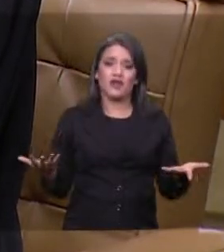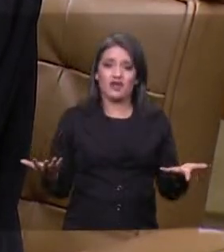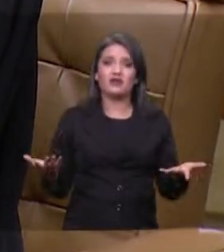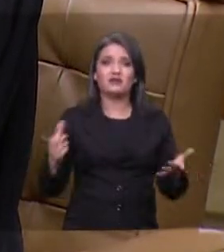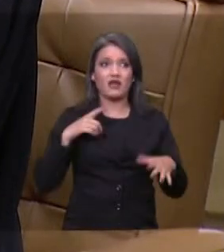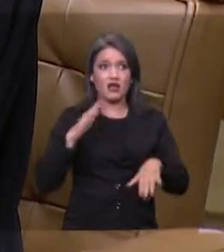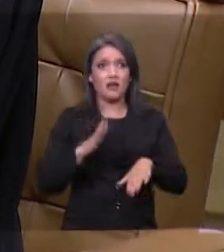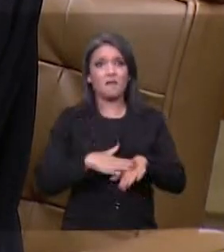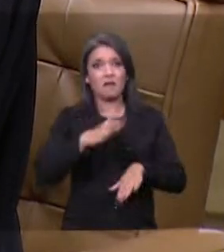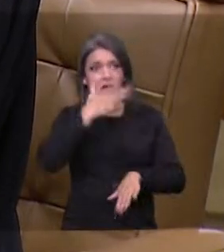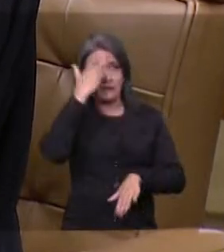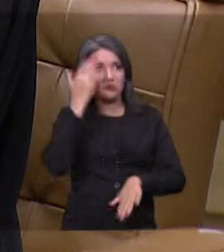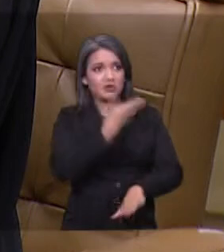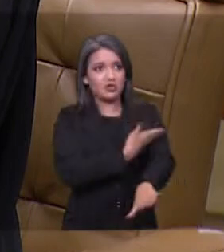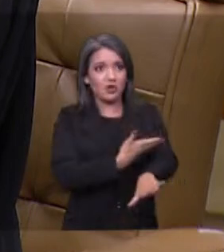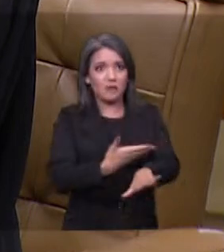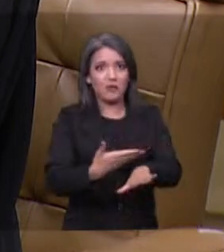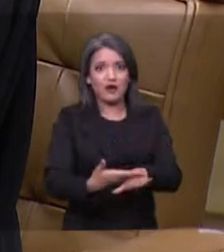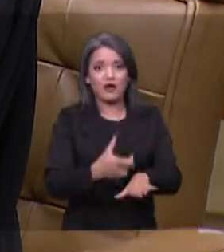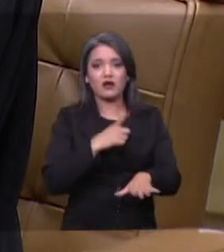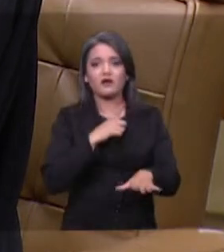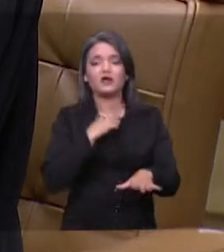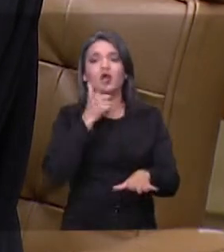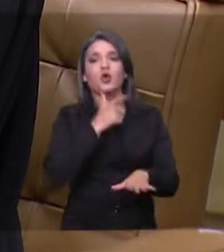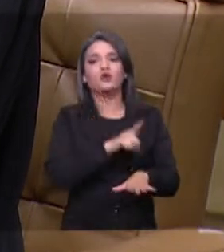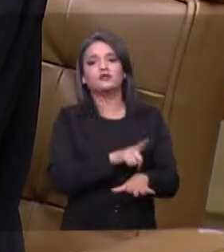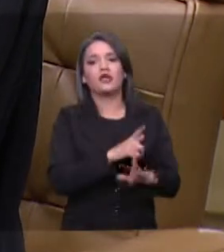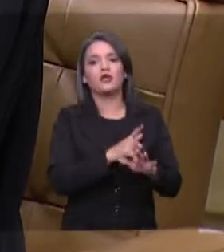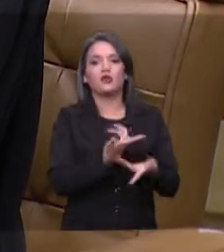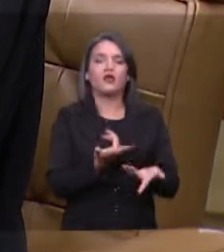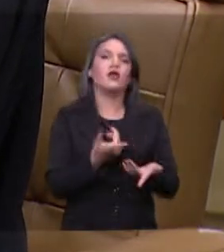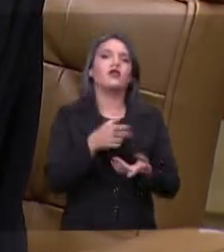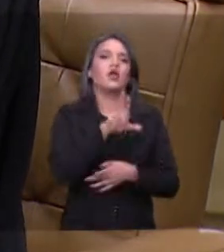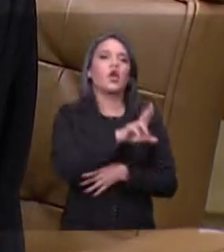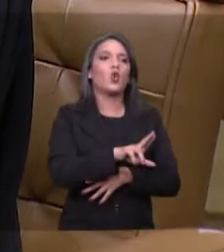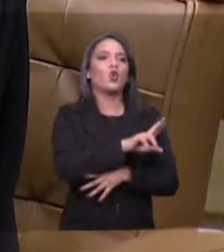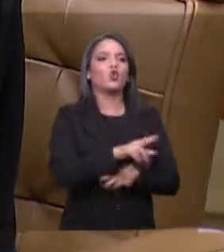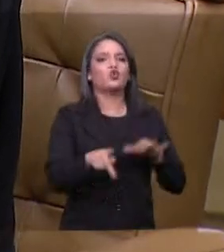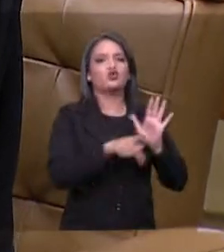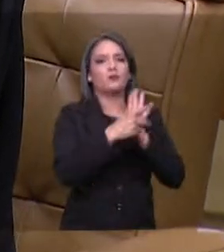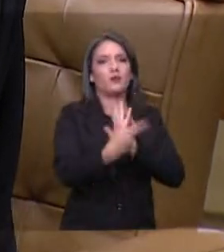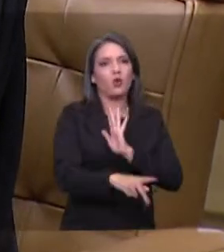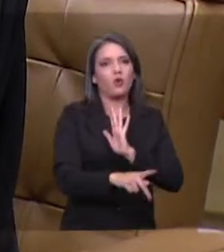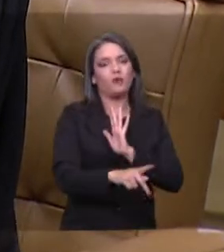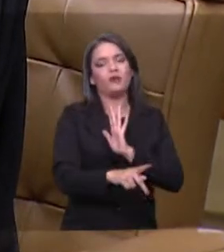dos brancos na desclassificação para a posse de drogas para consumo pessoal,